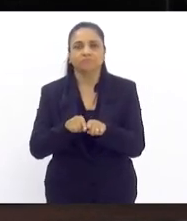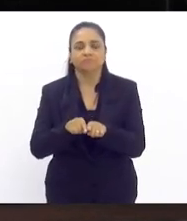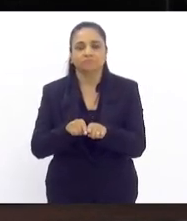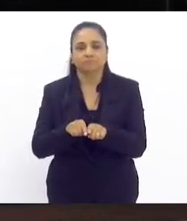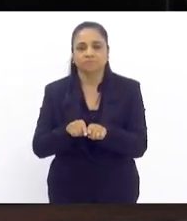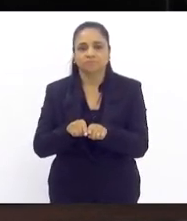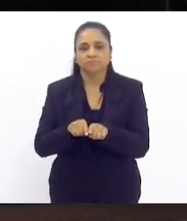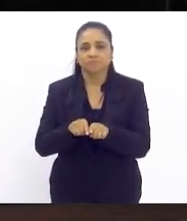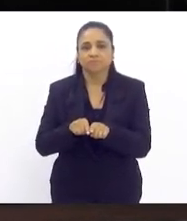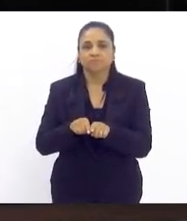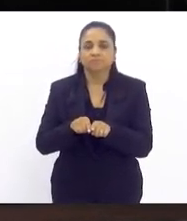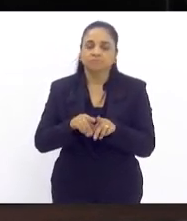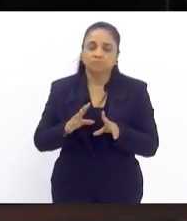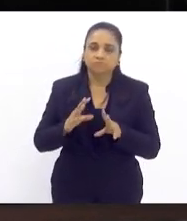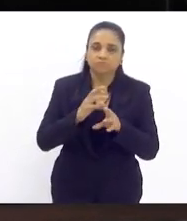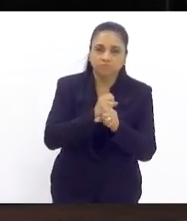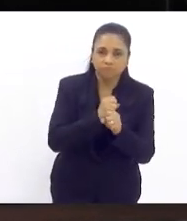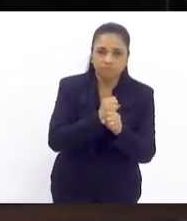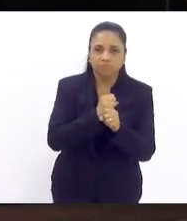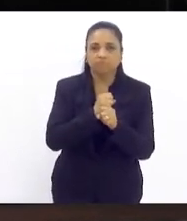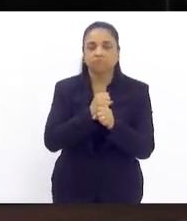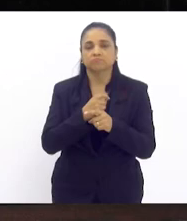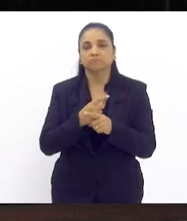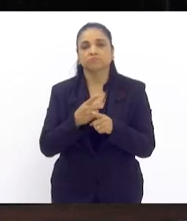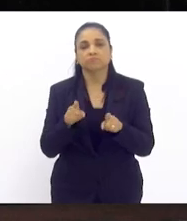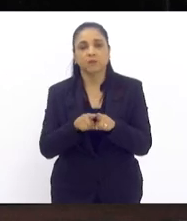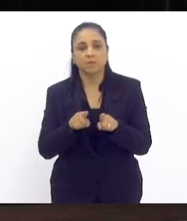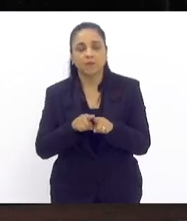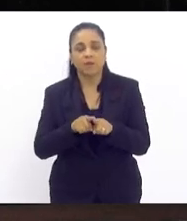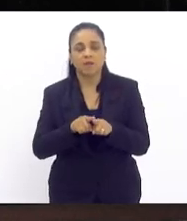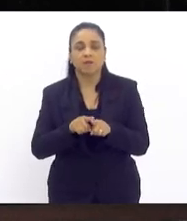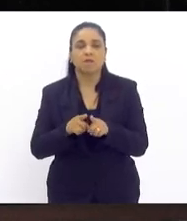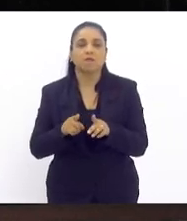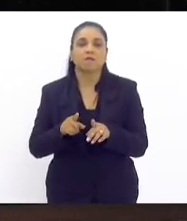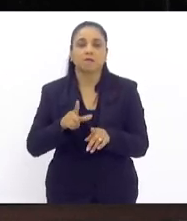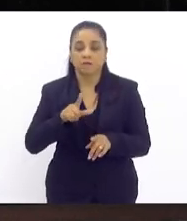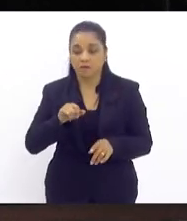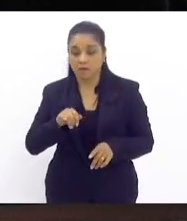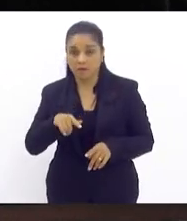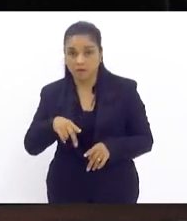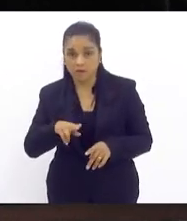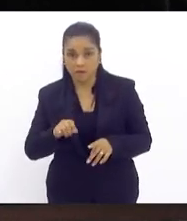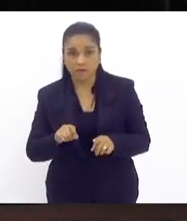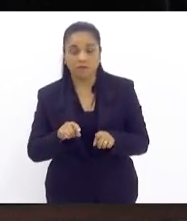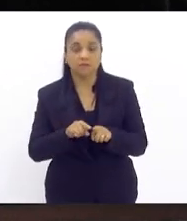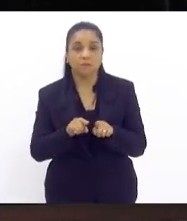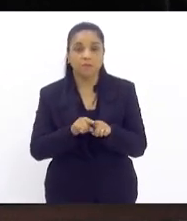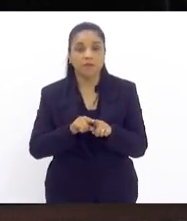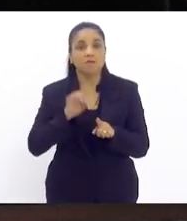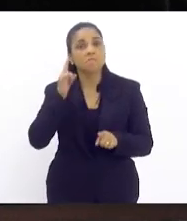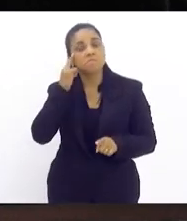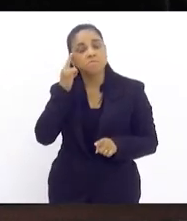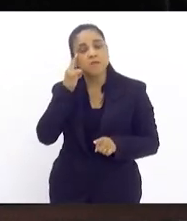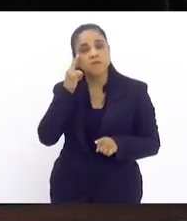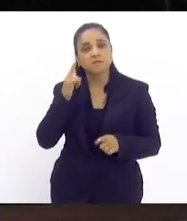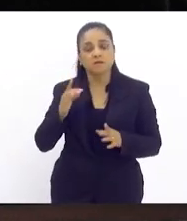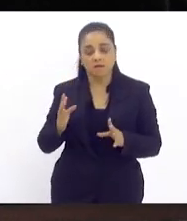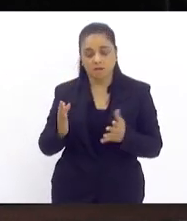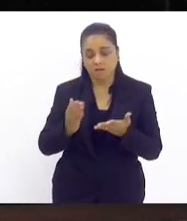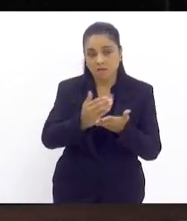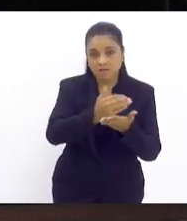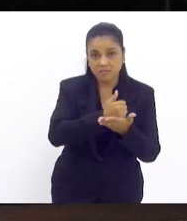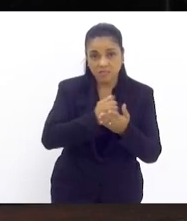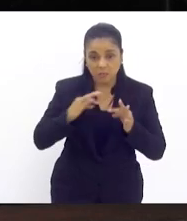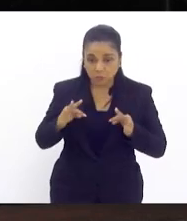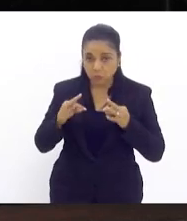a receita total, receita corrente líquida, é bom que a gente imagine, né, que a receita total do Estado do